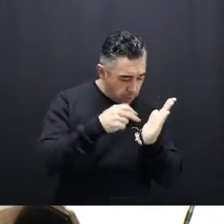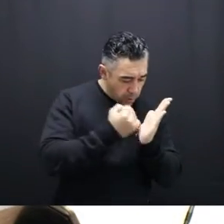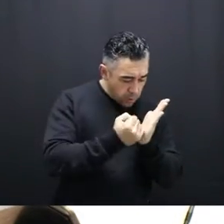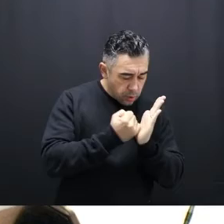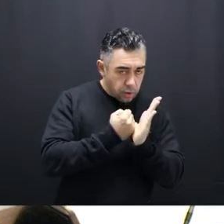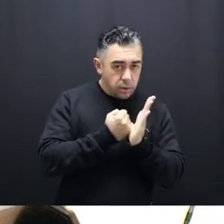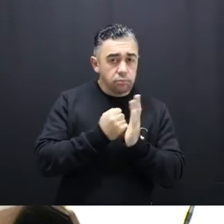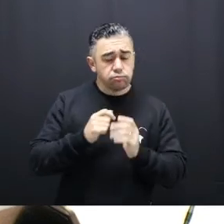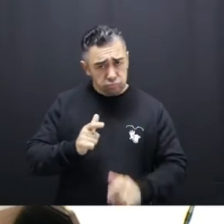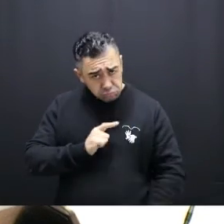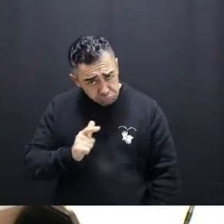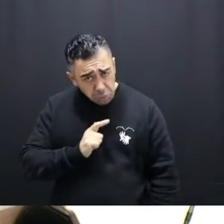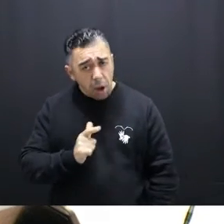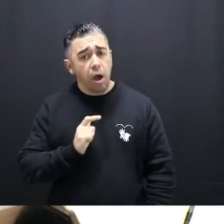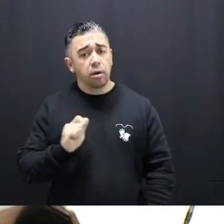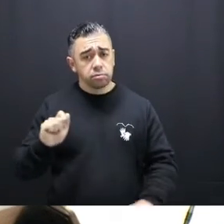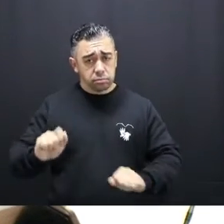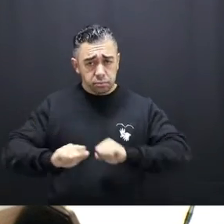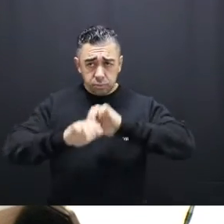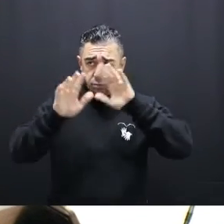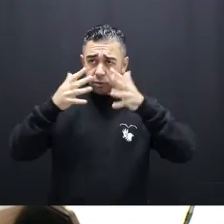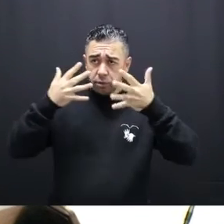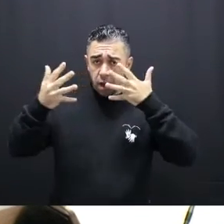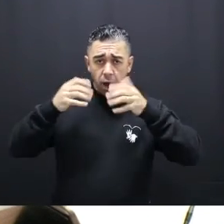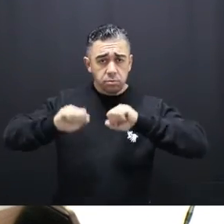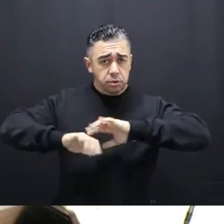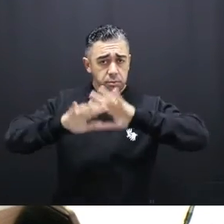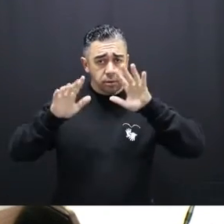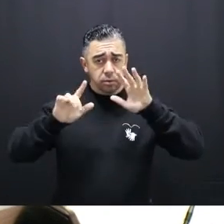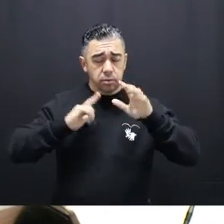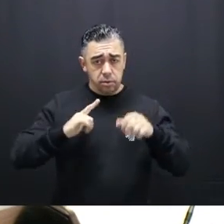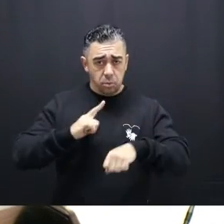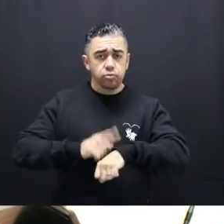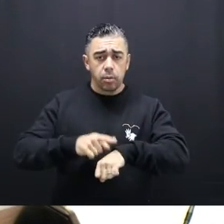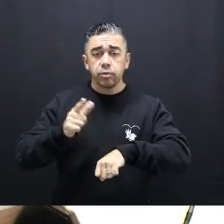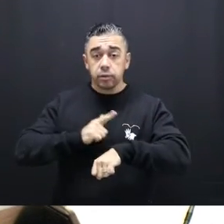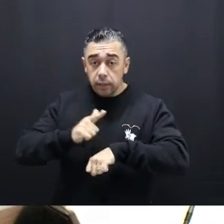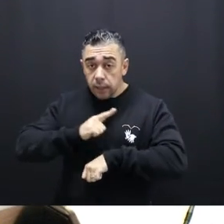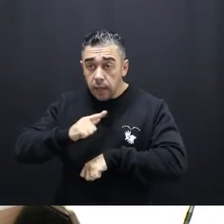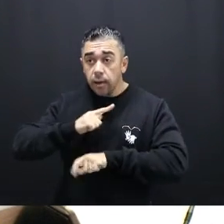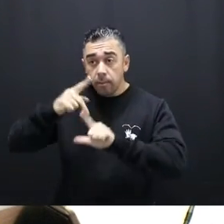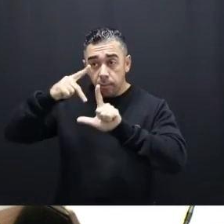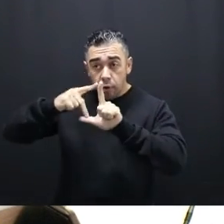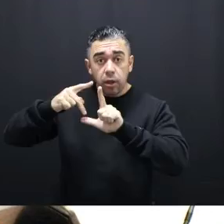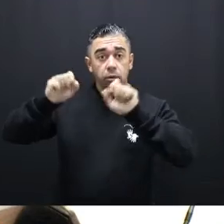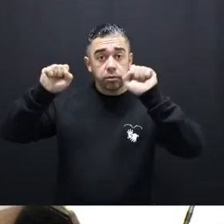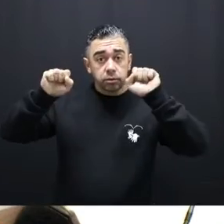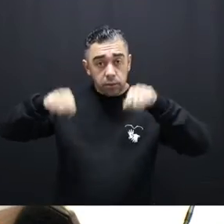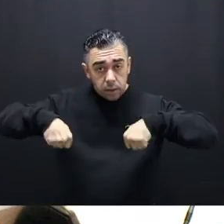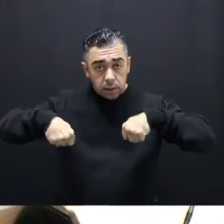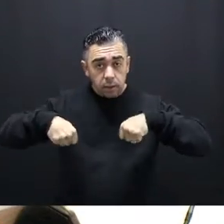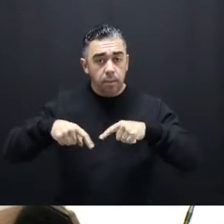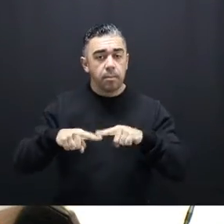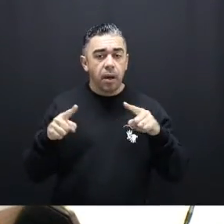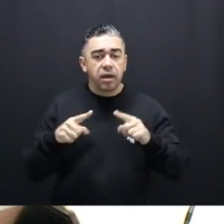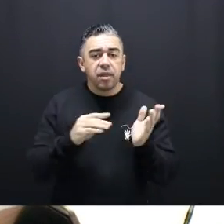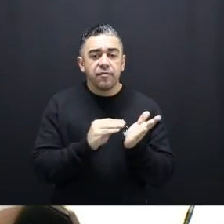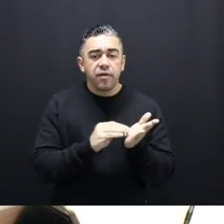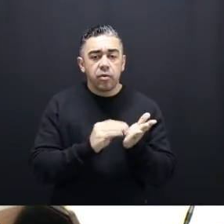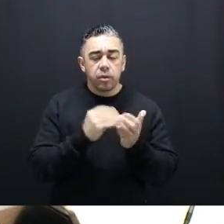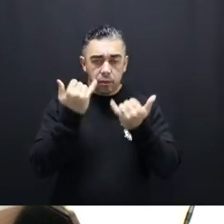estava portanto a festa é que tá o tempo todo estou falando aqui que estava portal transparência assim muito vácuo